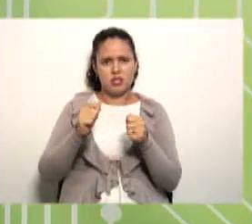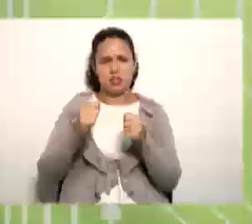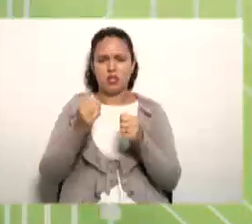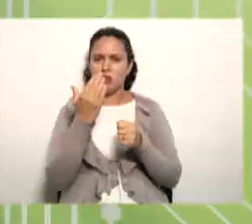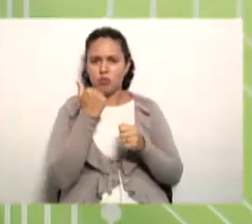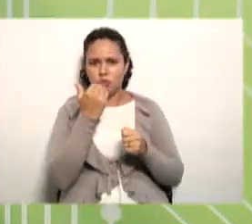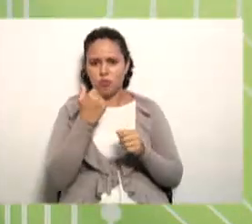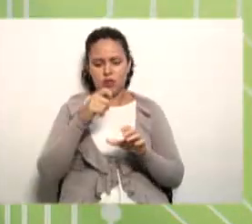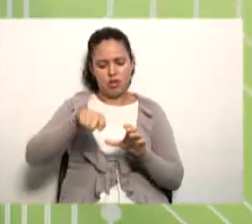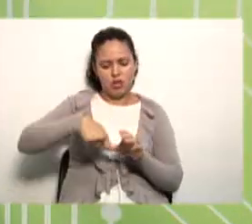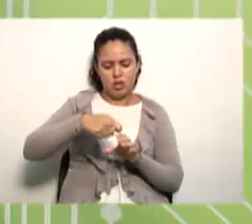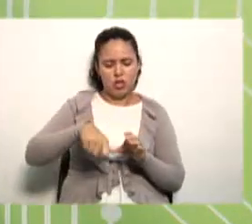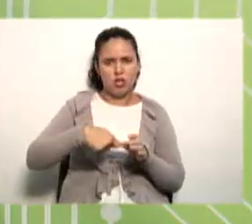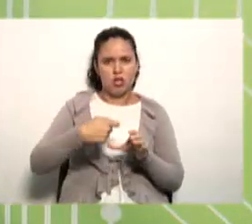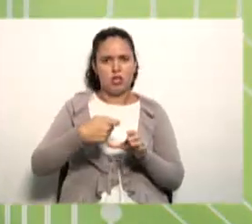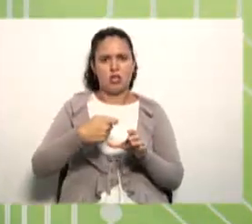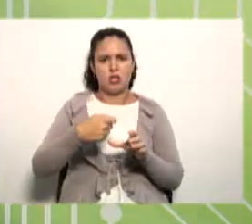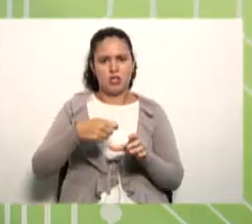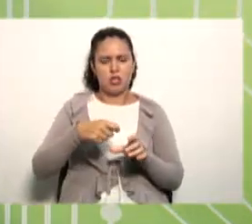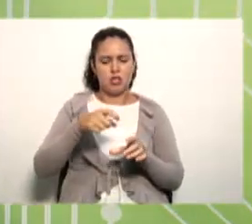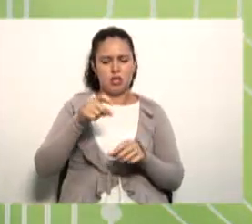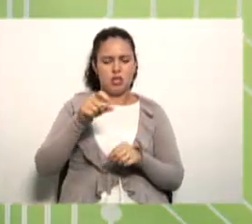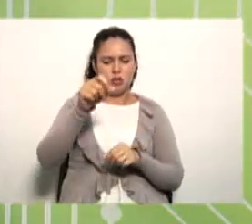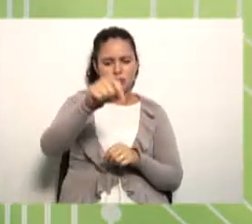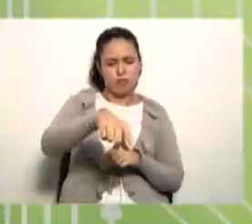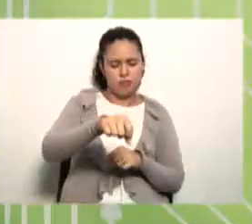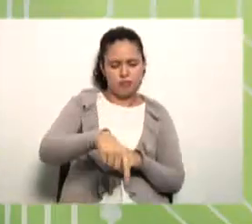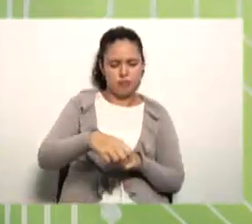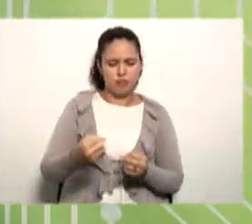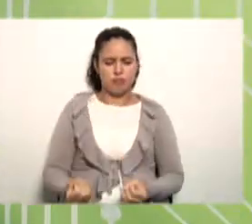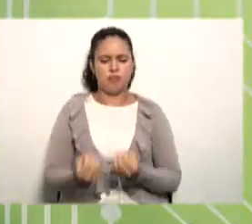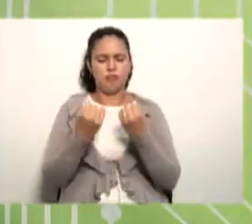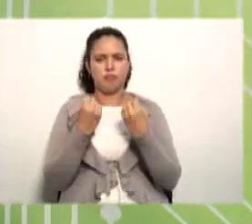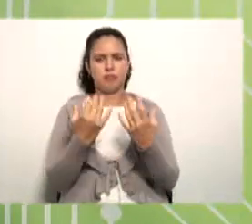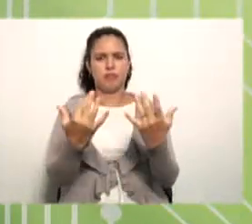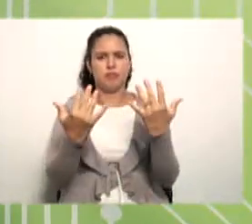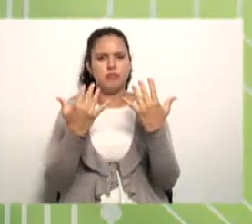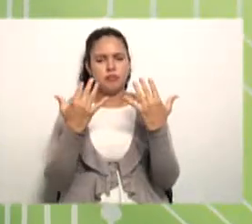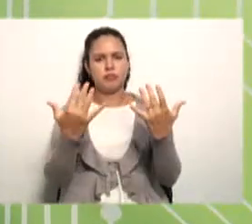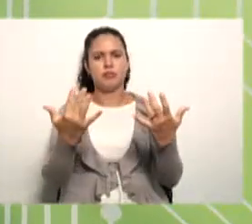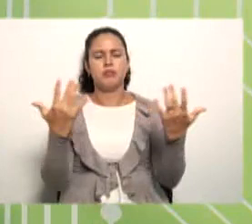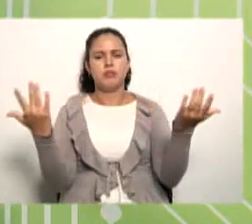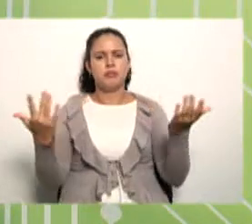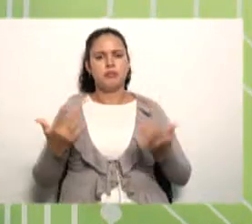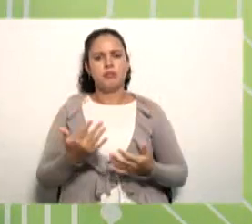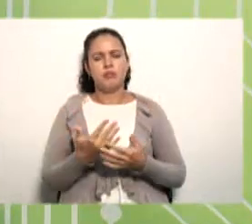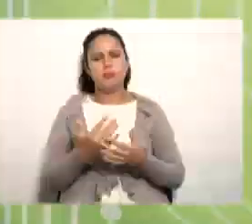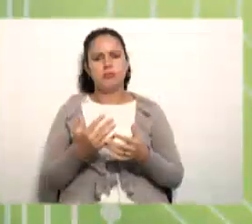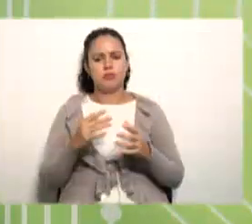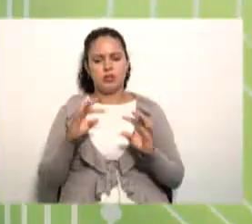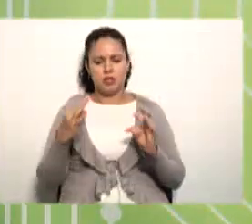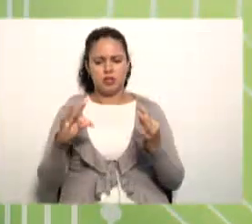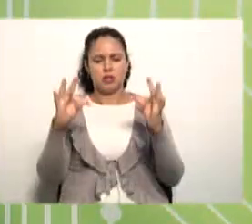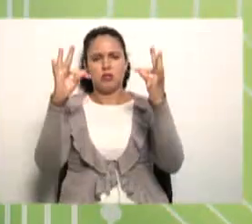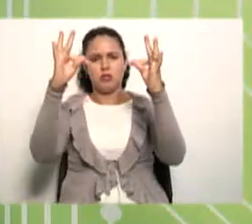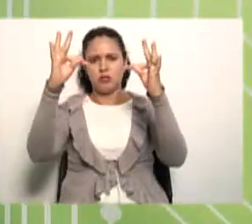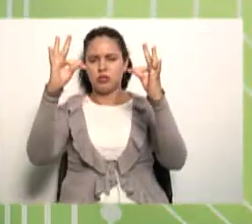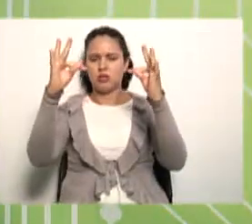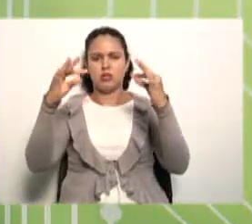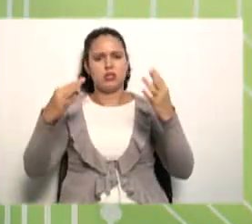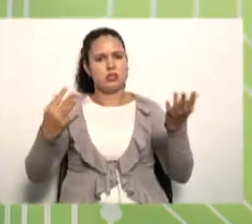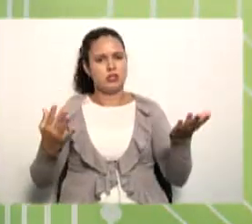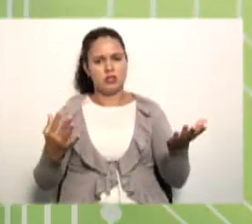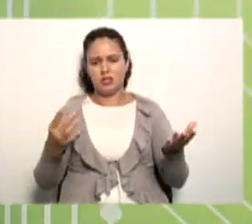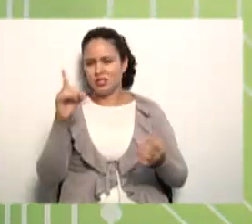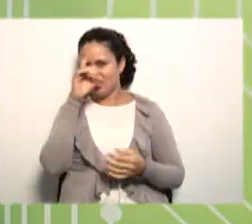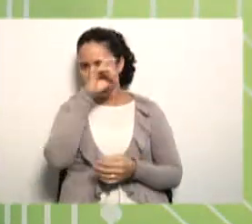comida, plantar arroz. E apesar disso, eu estou aí consumindo roupa, consumindo arroz, consumindo tecnologia, celular. Tudo